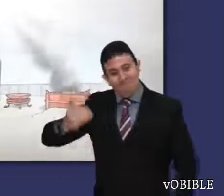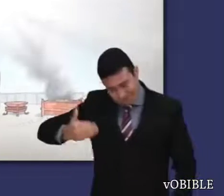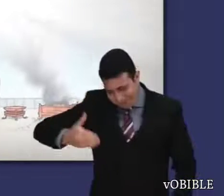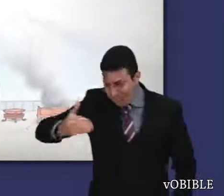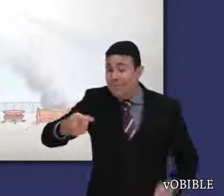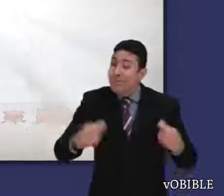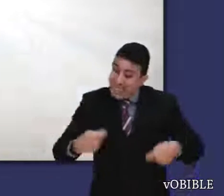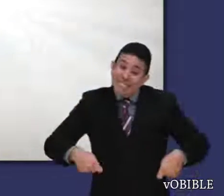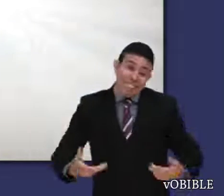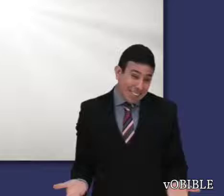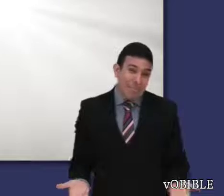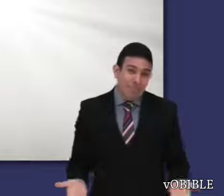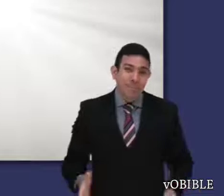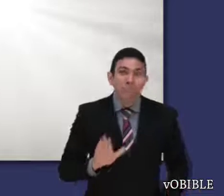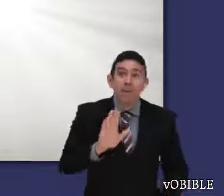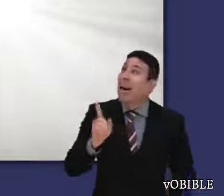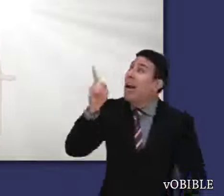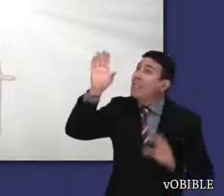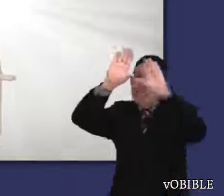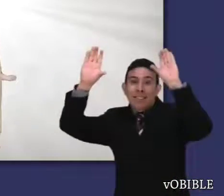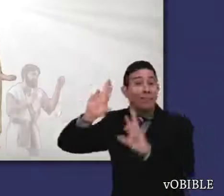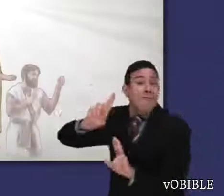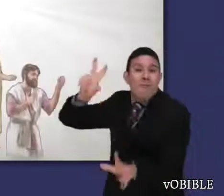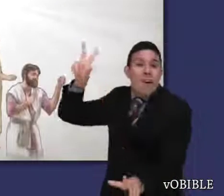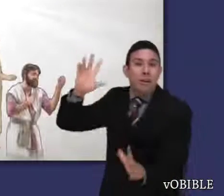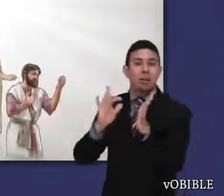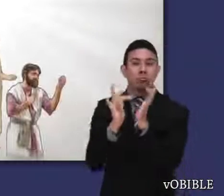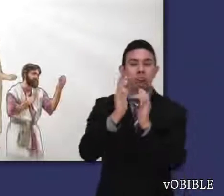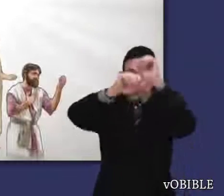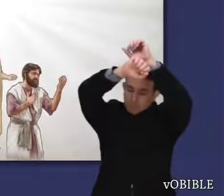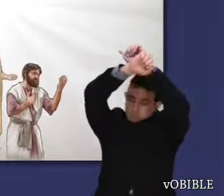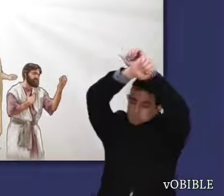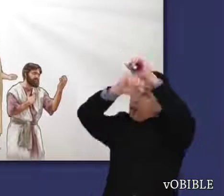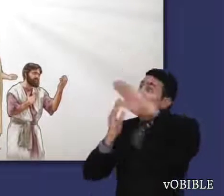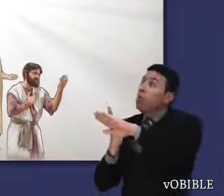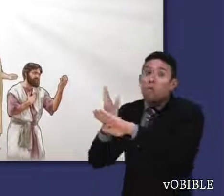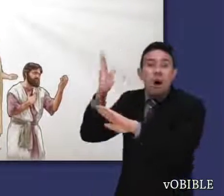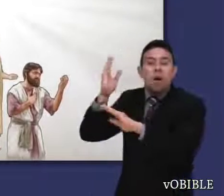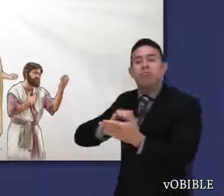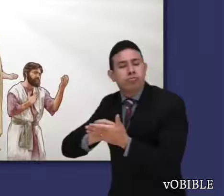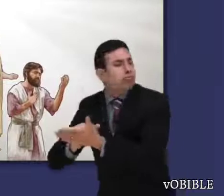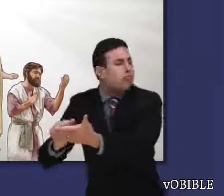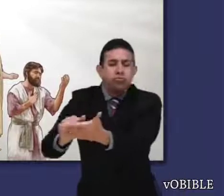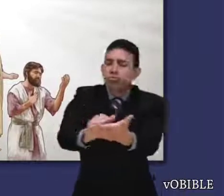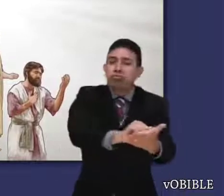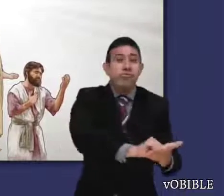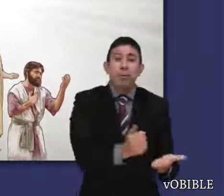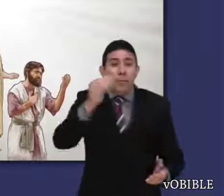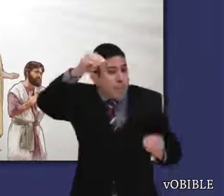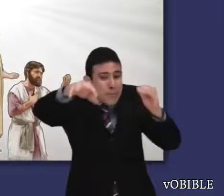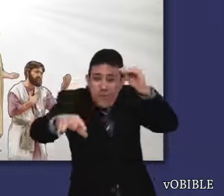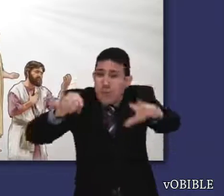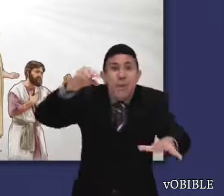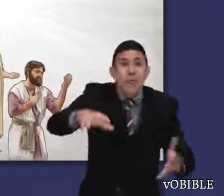A tenda muito superior, não feita por mãos humanas, que é a provisão para adorar a Jeová com base no sacrifício de resgate